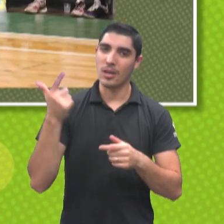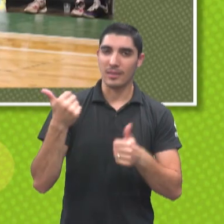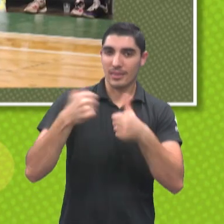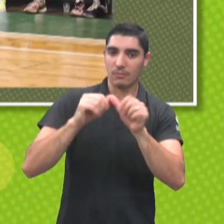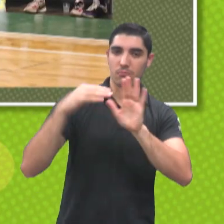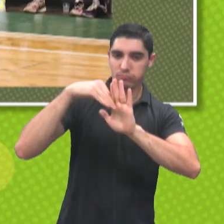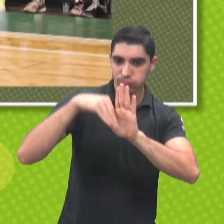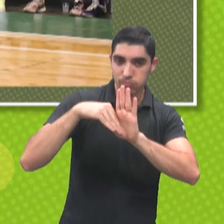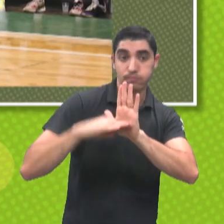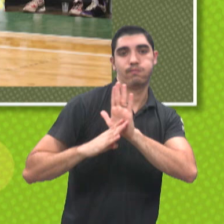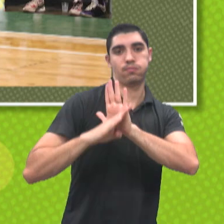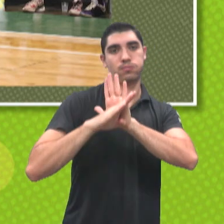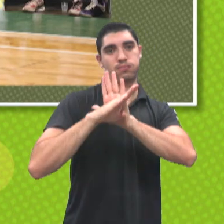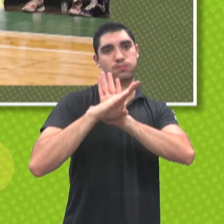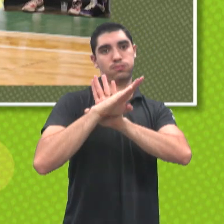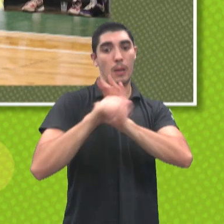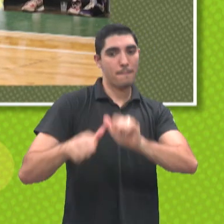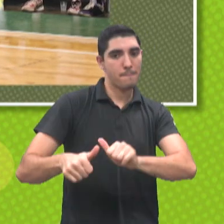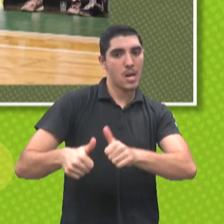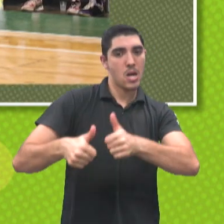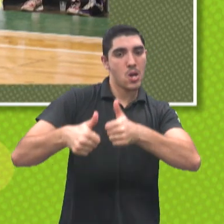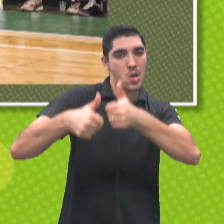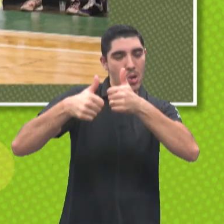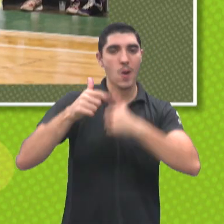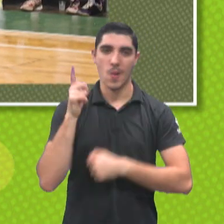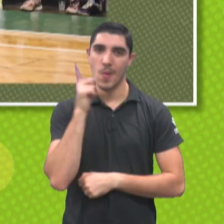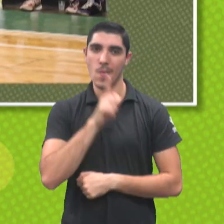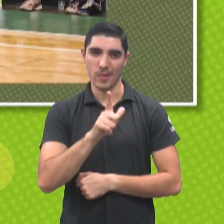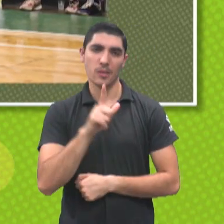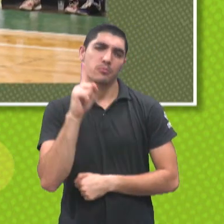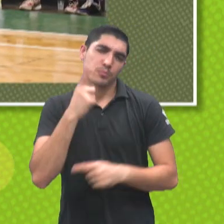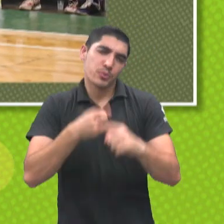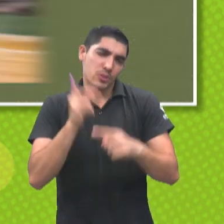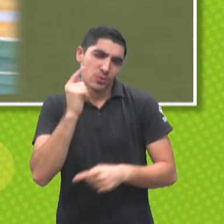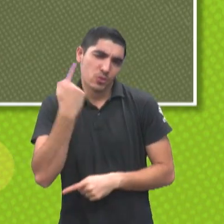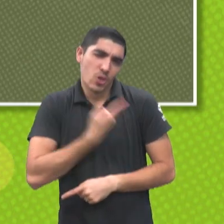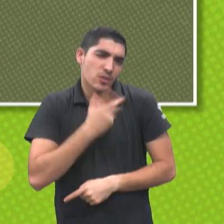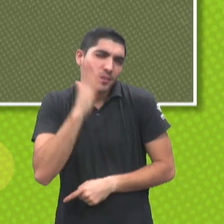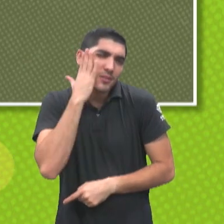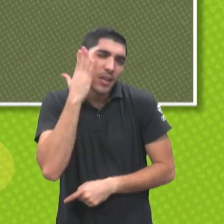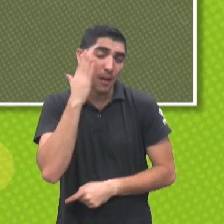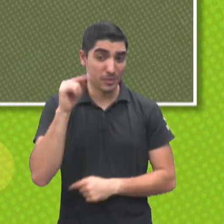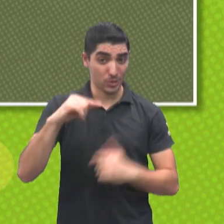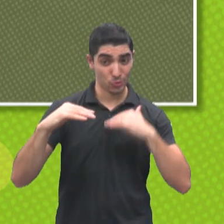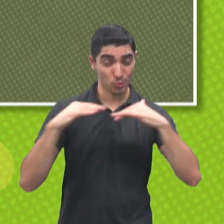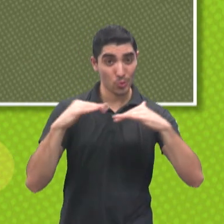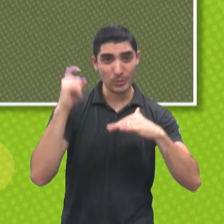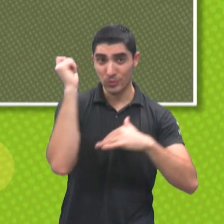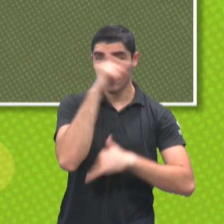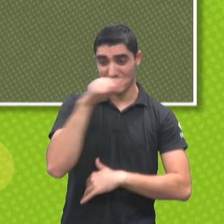dessa derrota que, como a gente falou, apesar de já, entre aspas, sabendo que iria ser complicado contra o Sampaio,